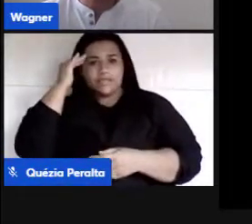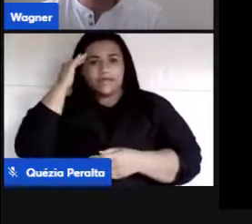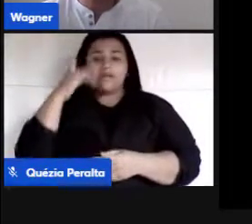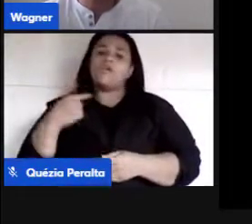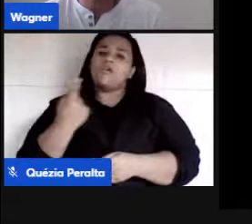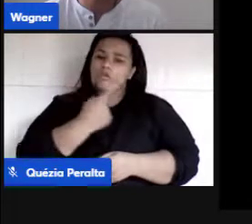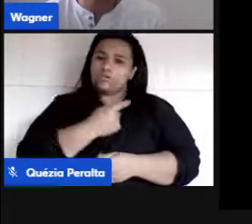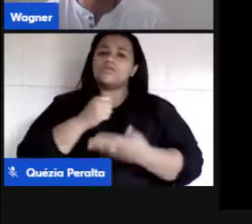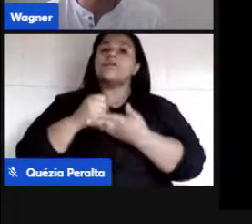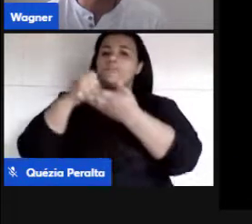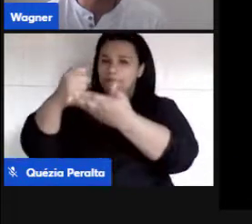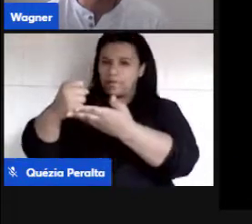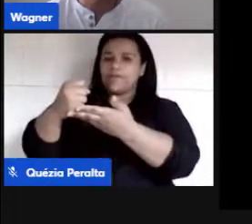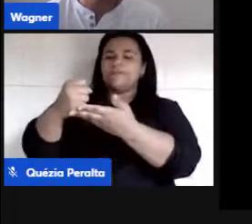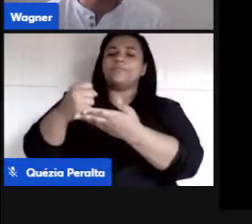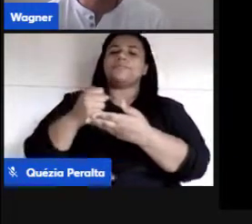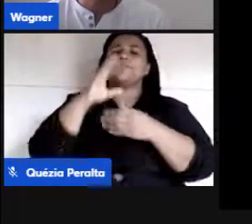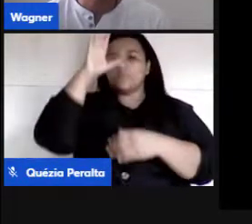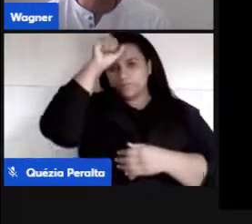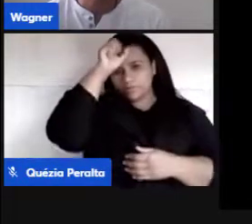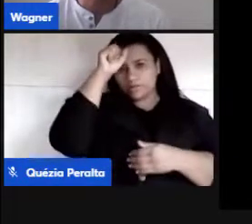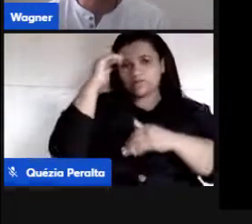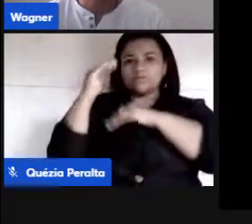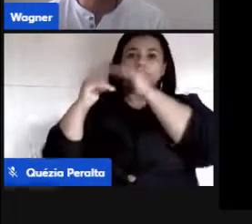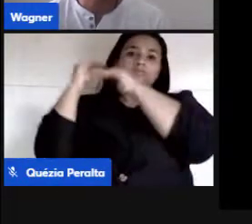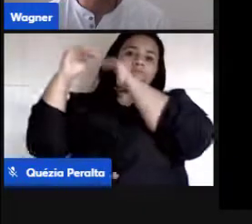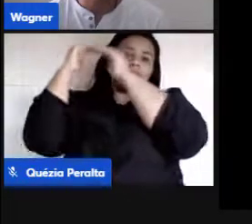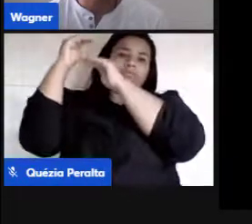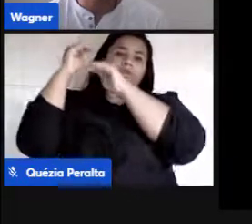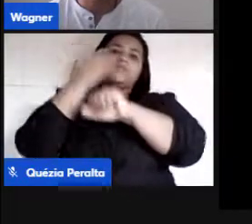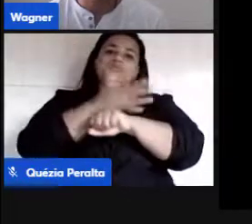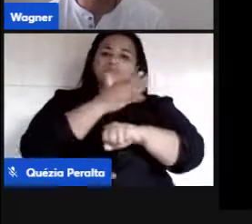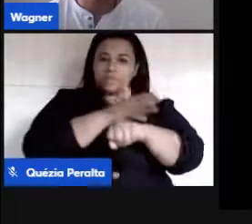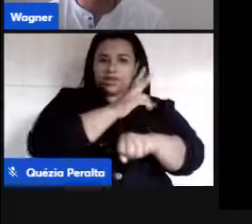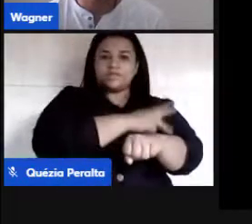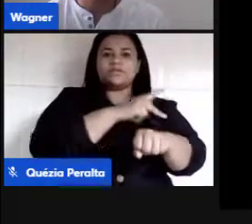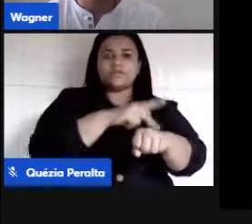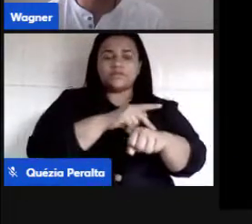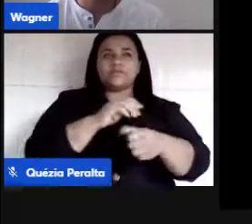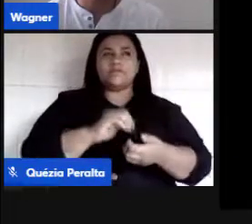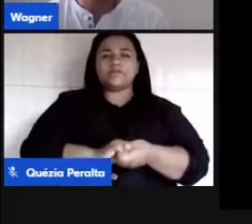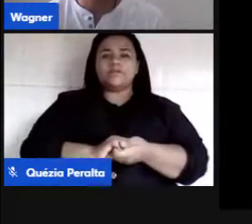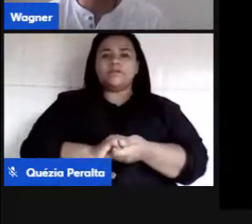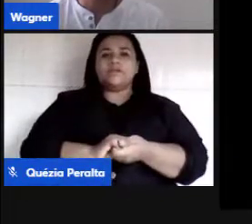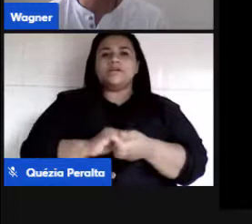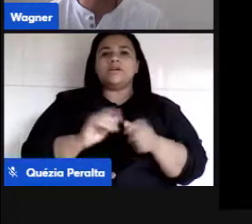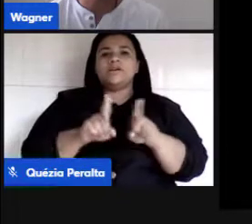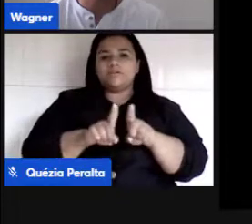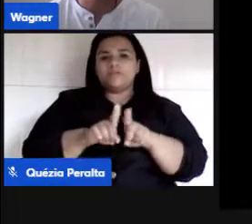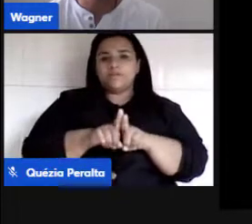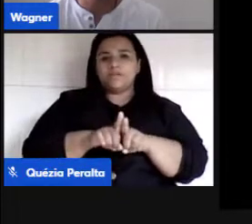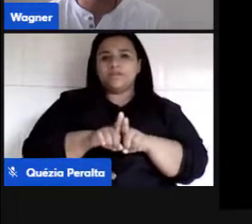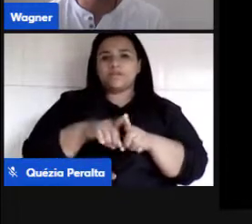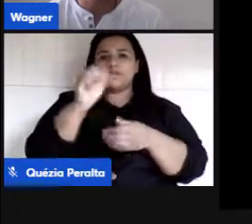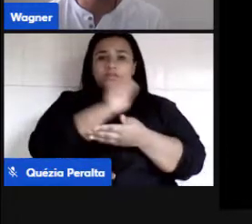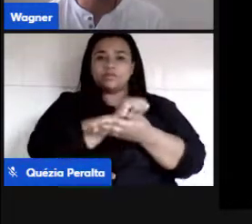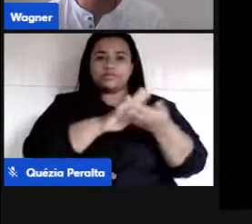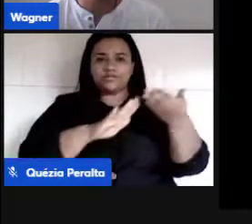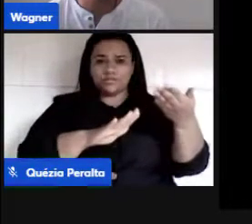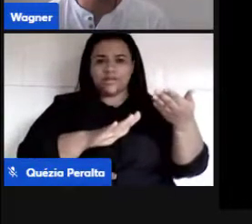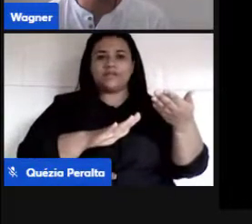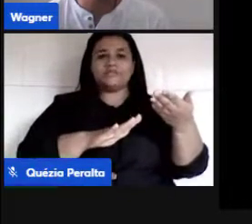muito importante também, vai até o repositório. Lá tem muitas atividades que pode contribuir com a sua prática